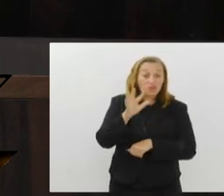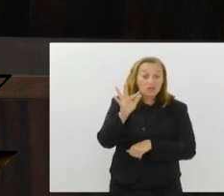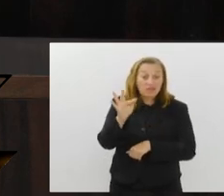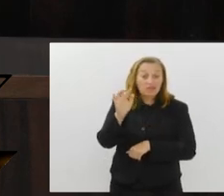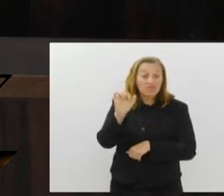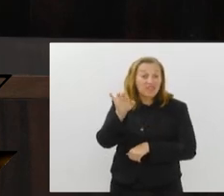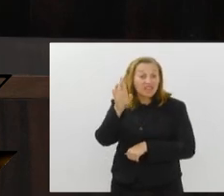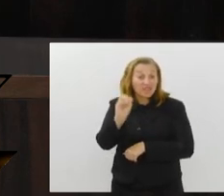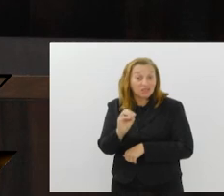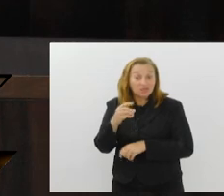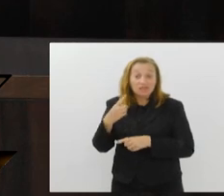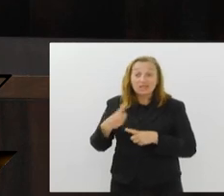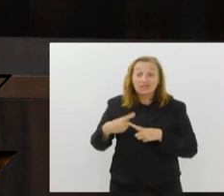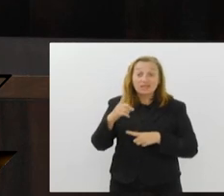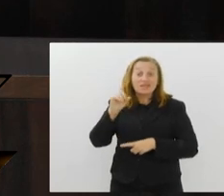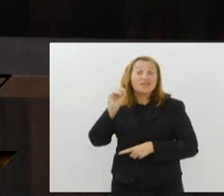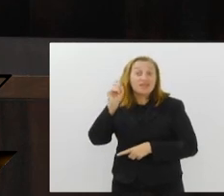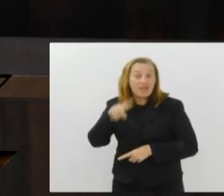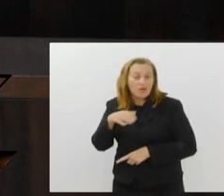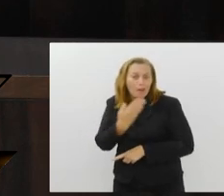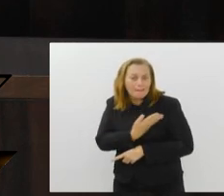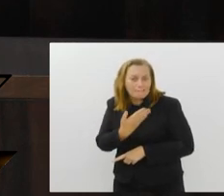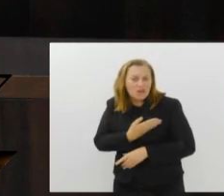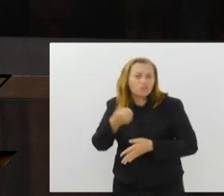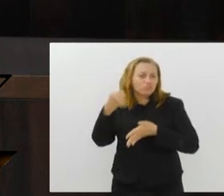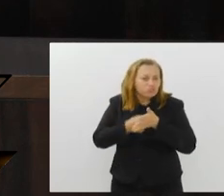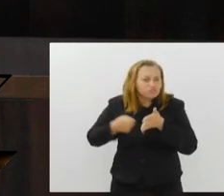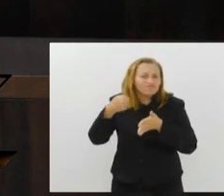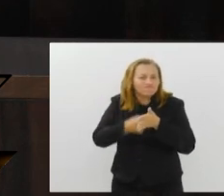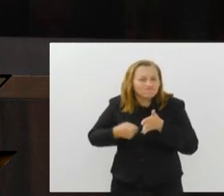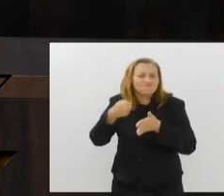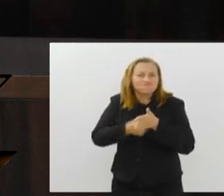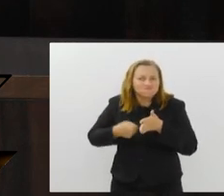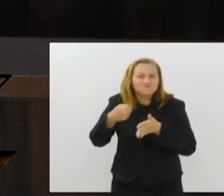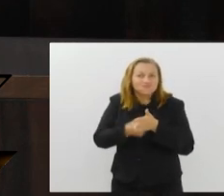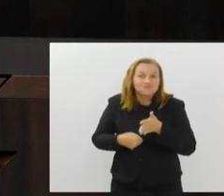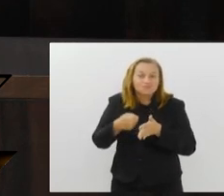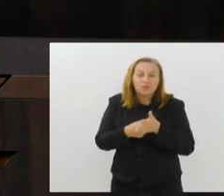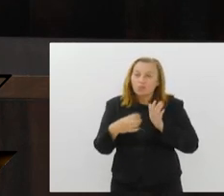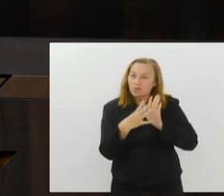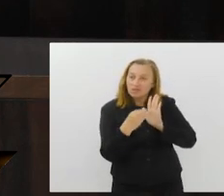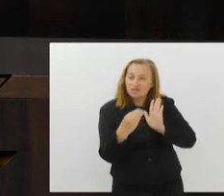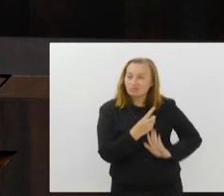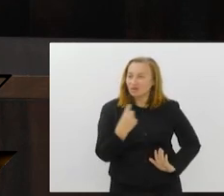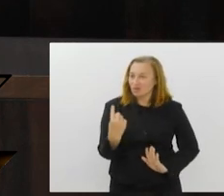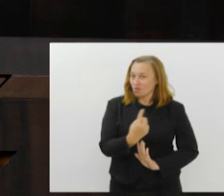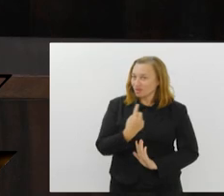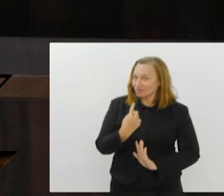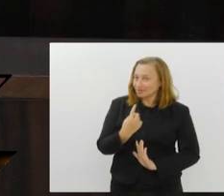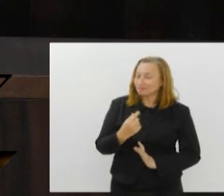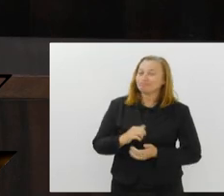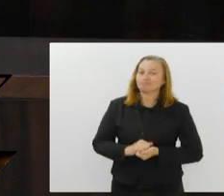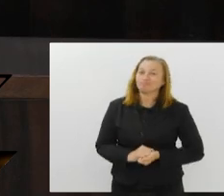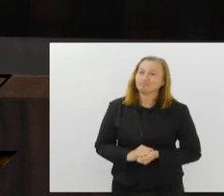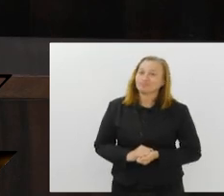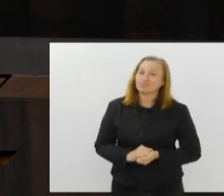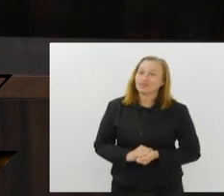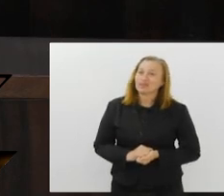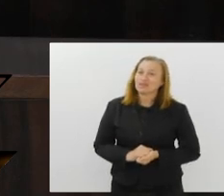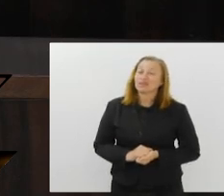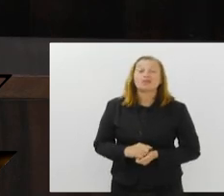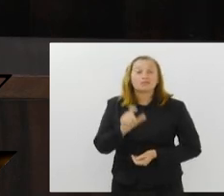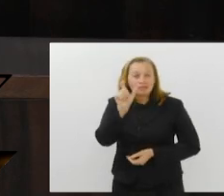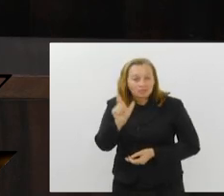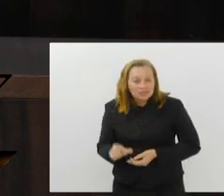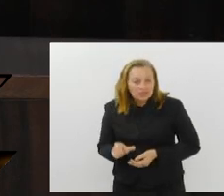que é um um companheiro de luta um símbolo um exemplo para todos nós né é uma